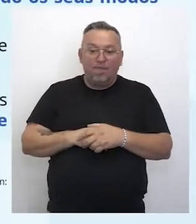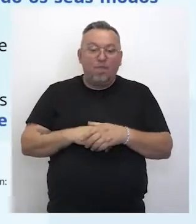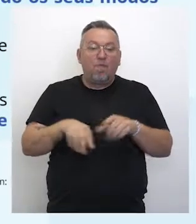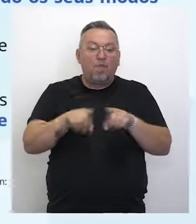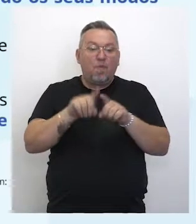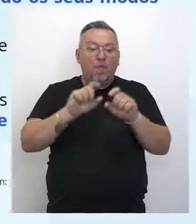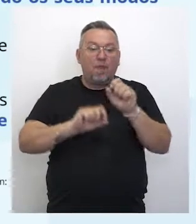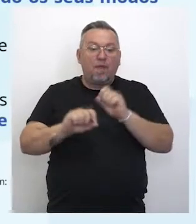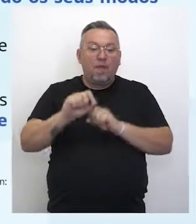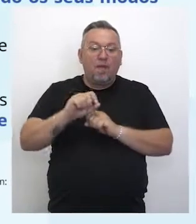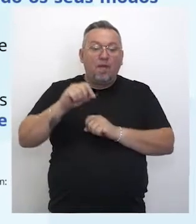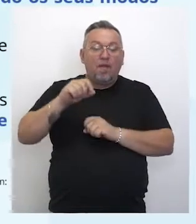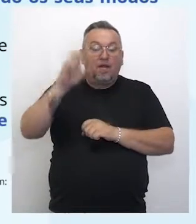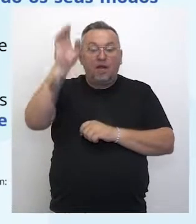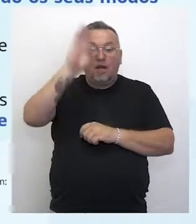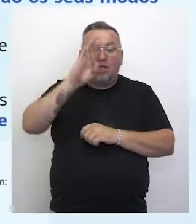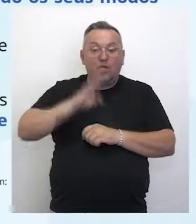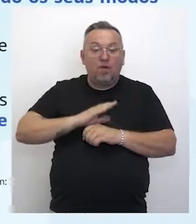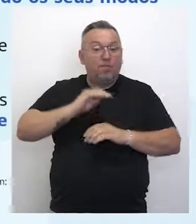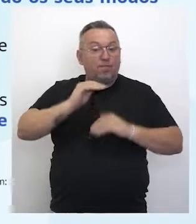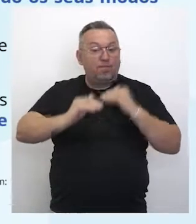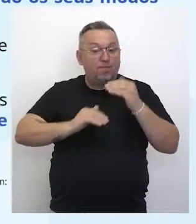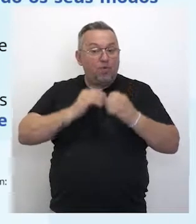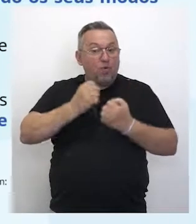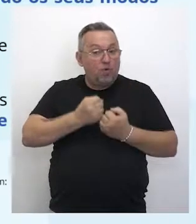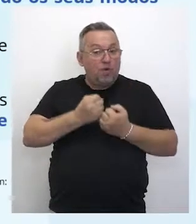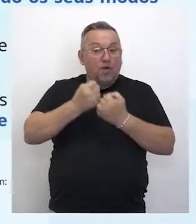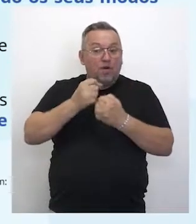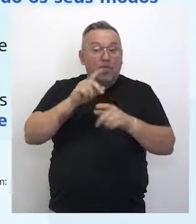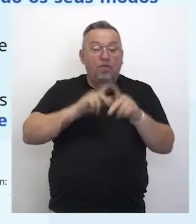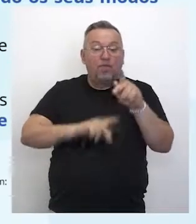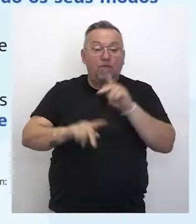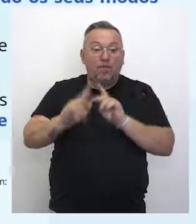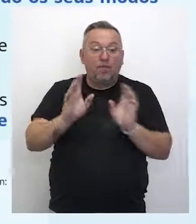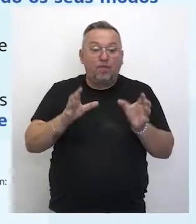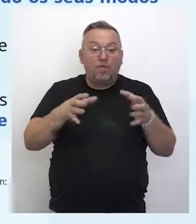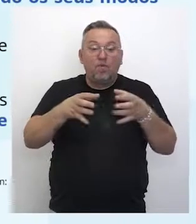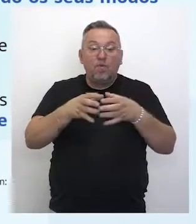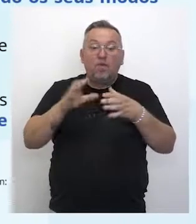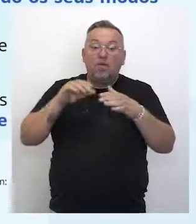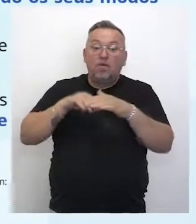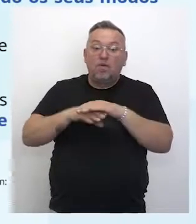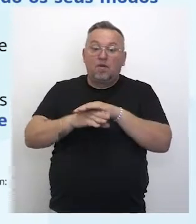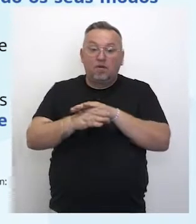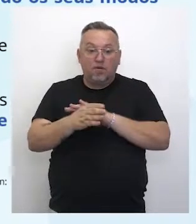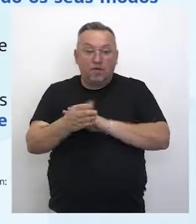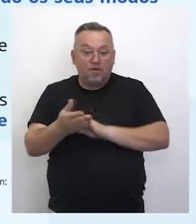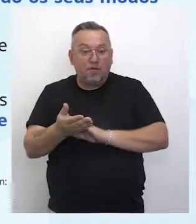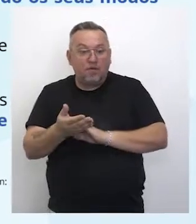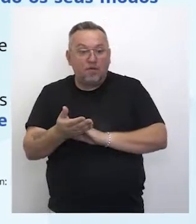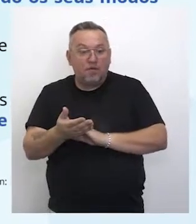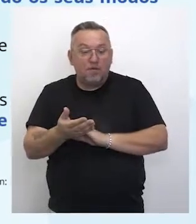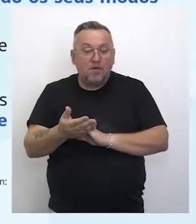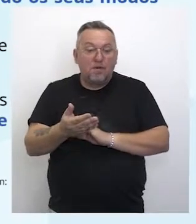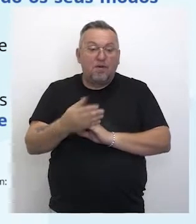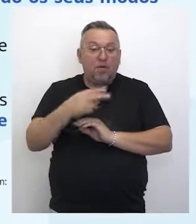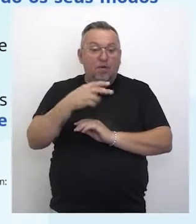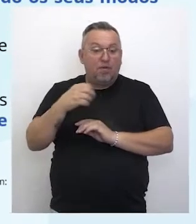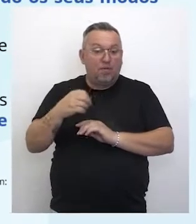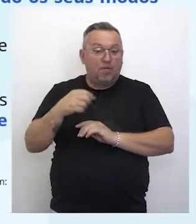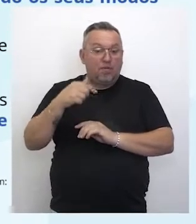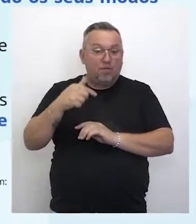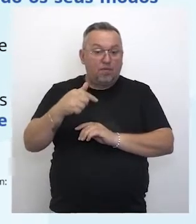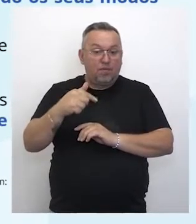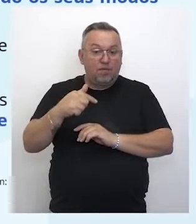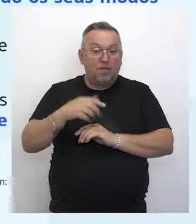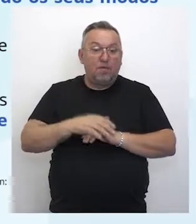é a questão aí da Política Nacional de Desenvolvimento Sustentável dos Povos e Comunidades Tradicionais de 2007.